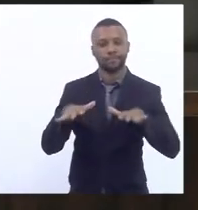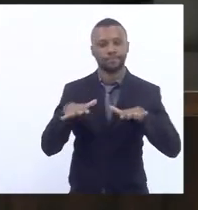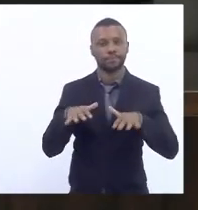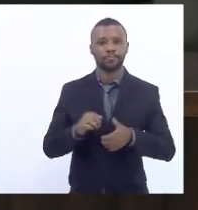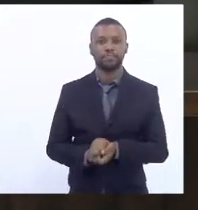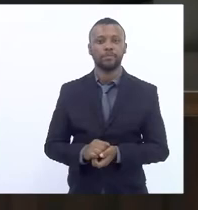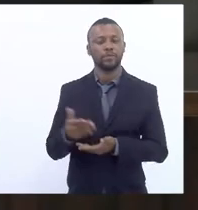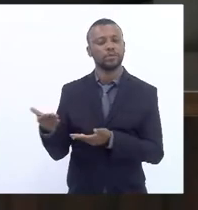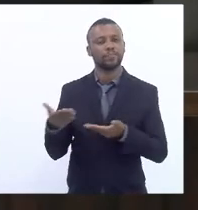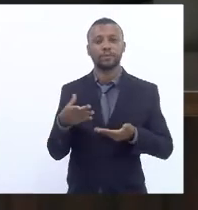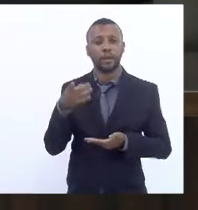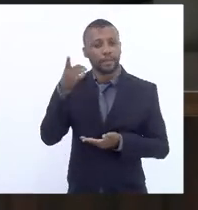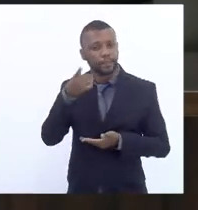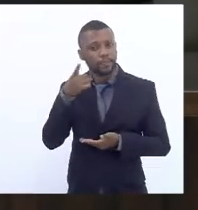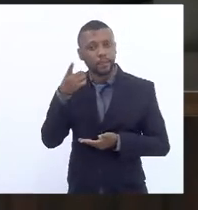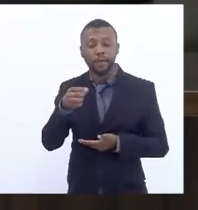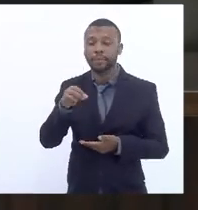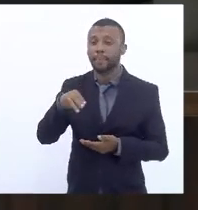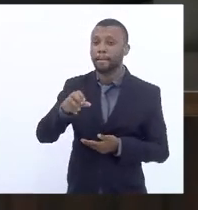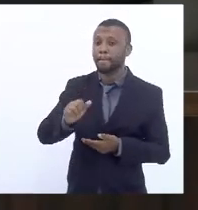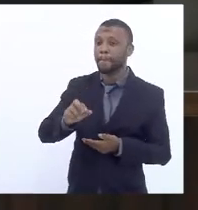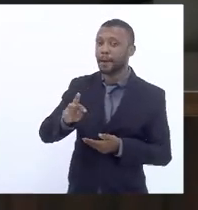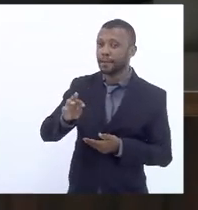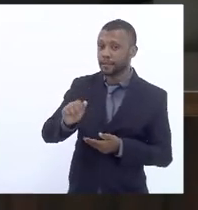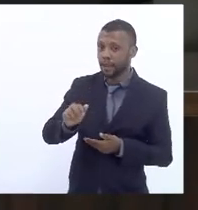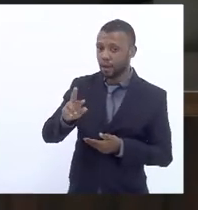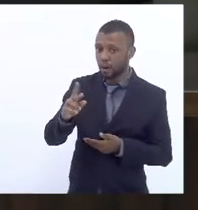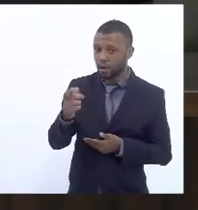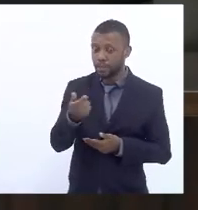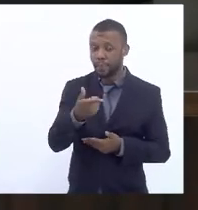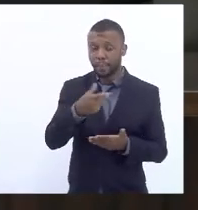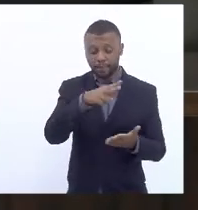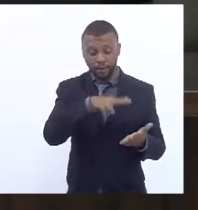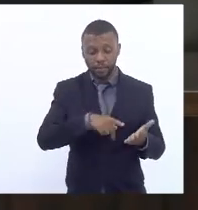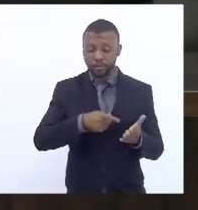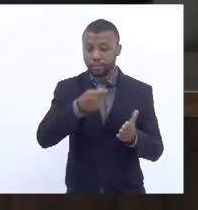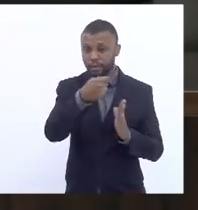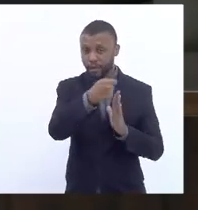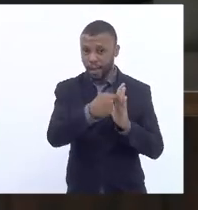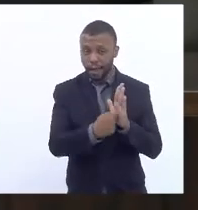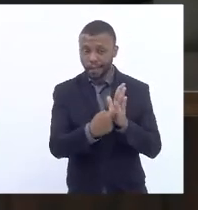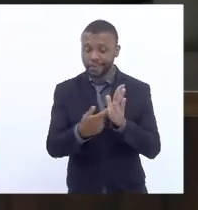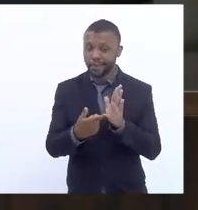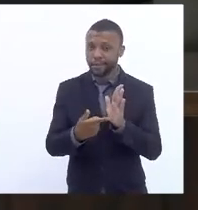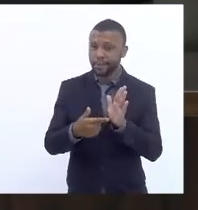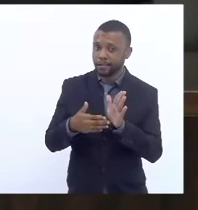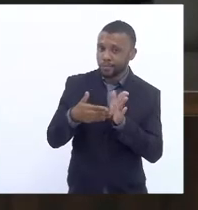Convido a nobre deputada Marta Rocha para fazer a leitura da ata da sessão anterior.